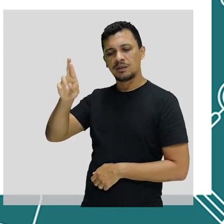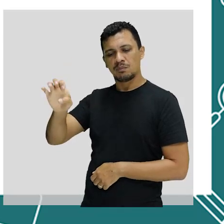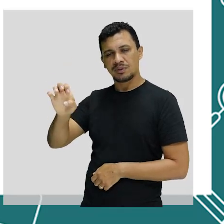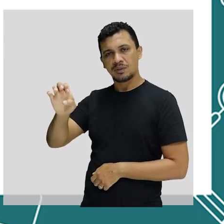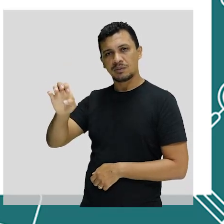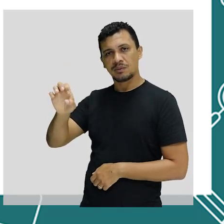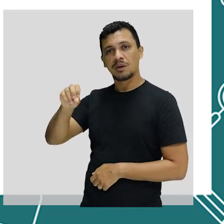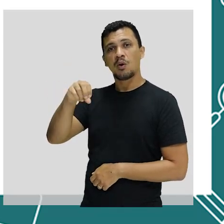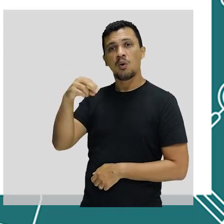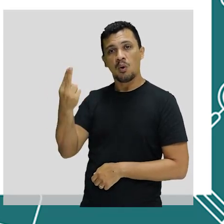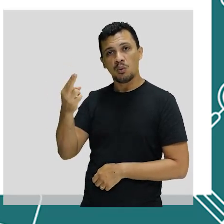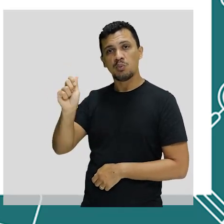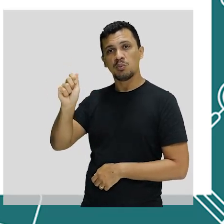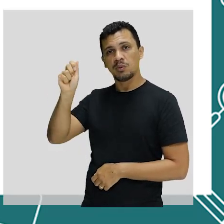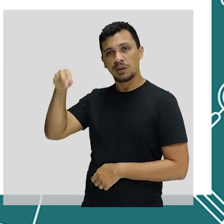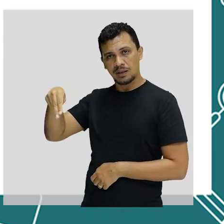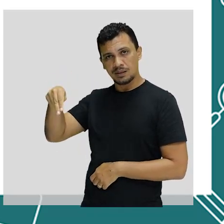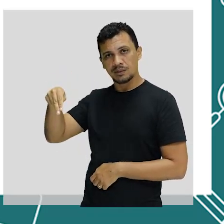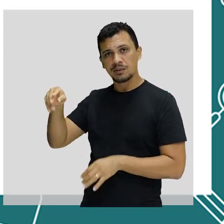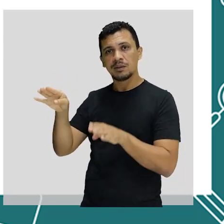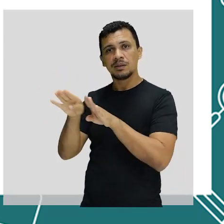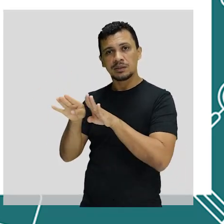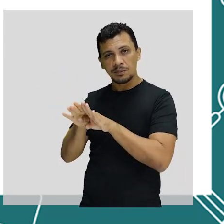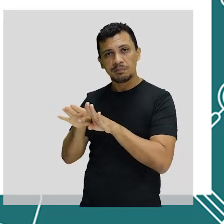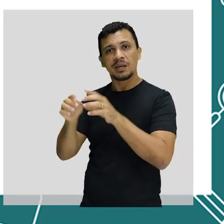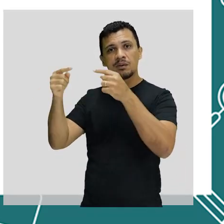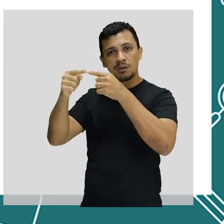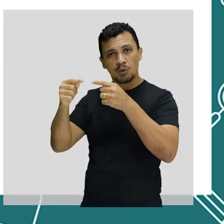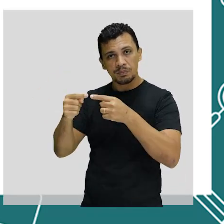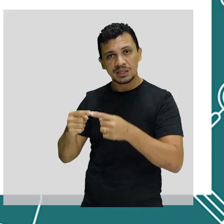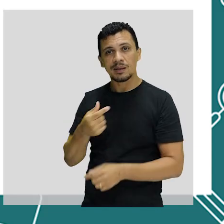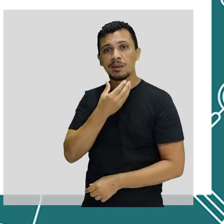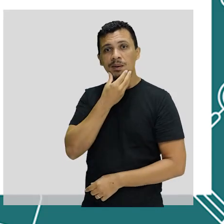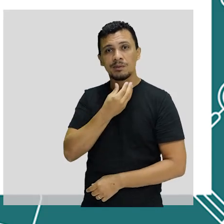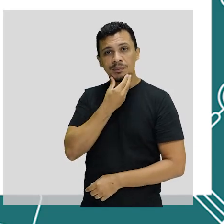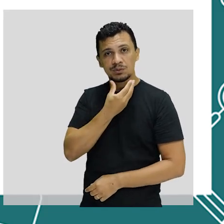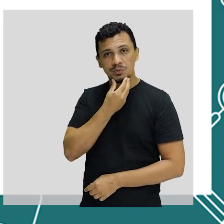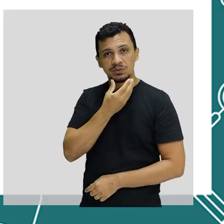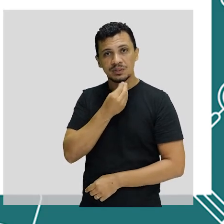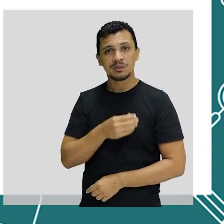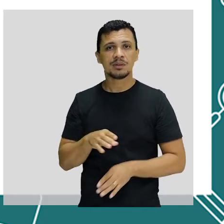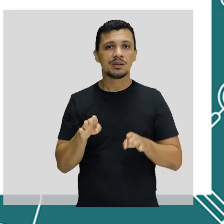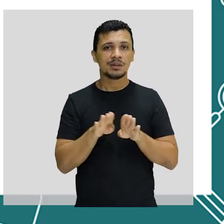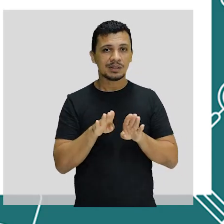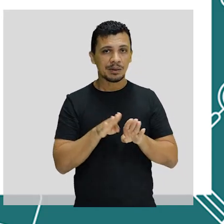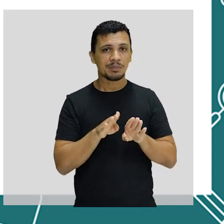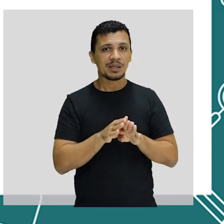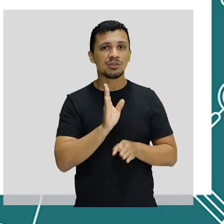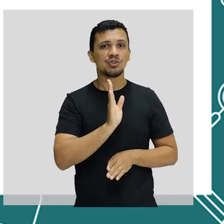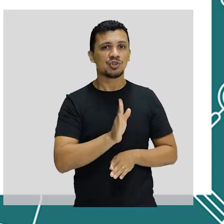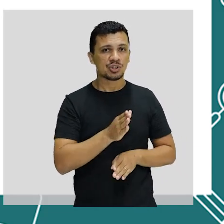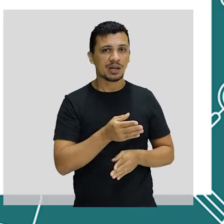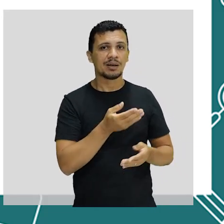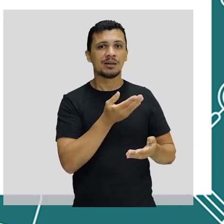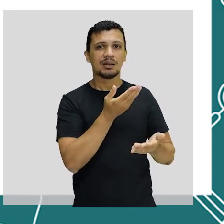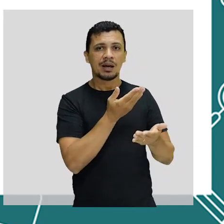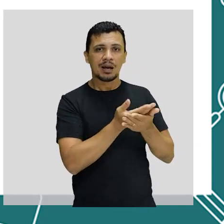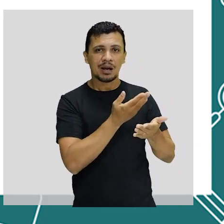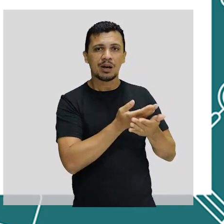an, também são masculinos. Isso a gente viu também lá nos heterogenéricos, na